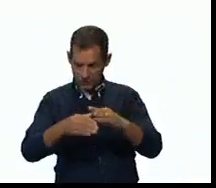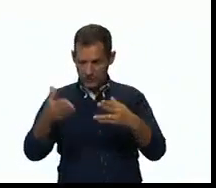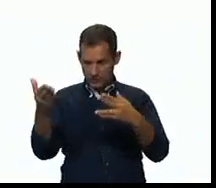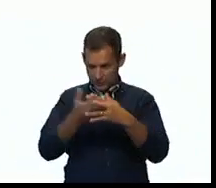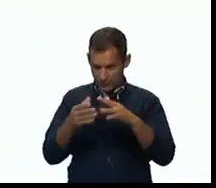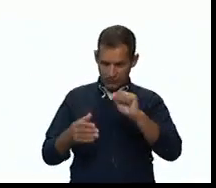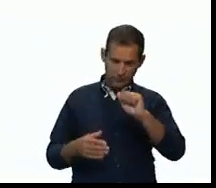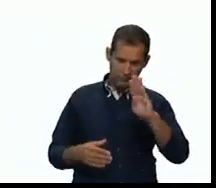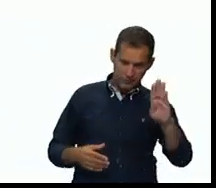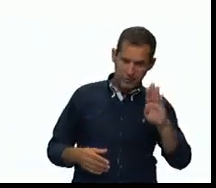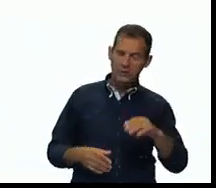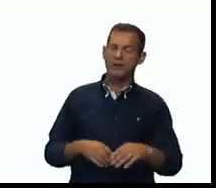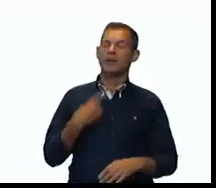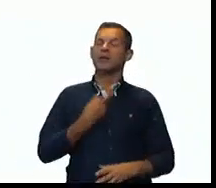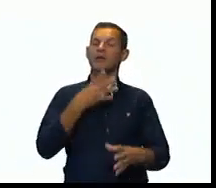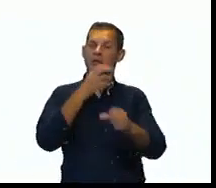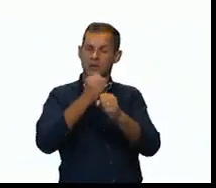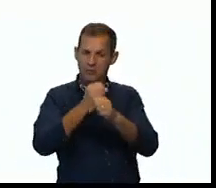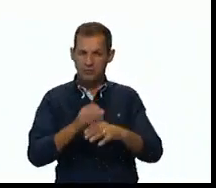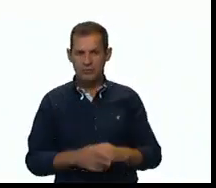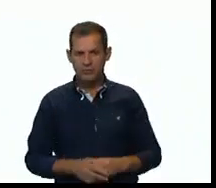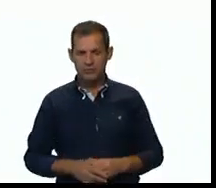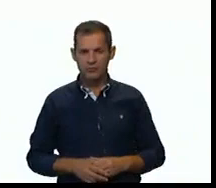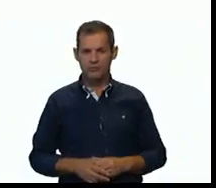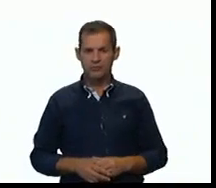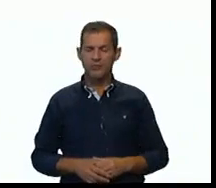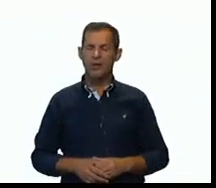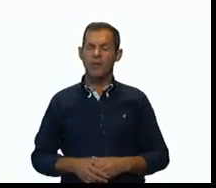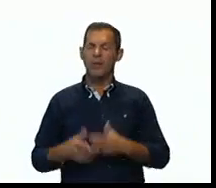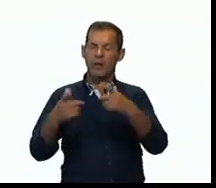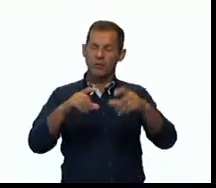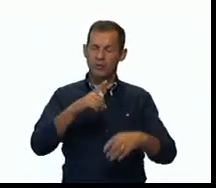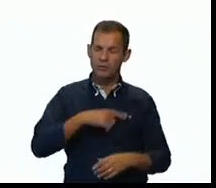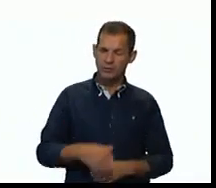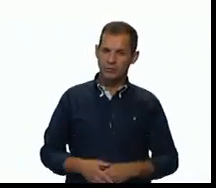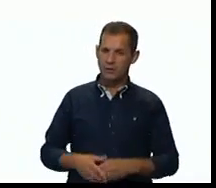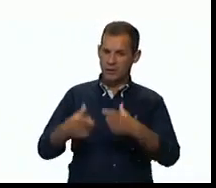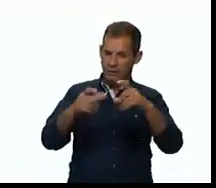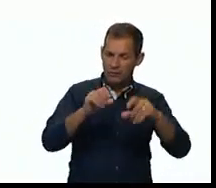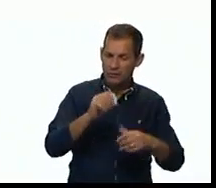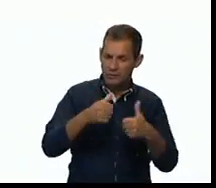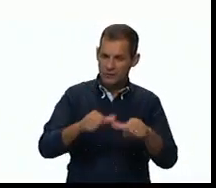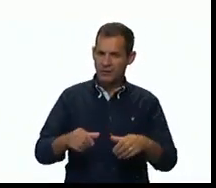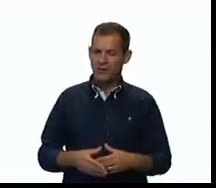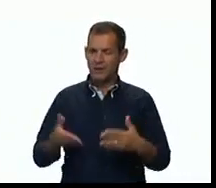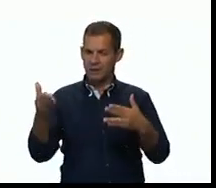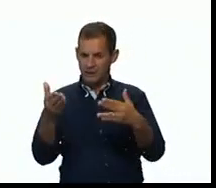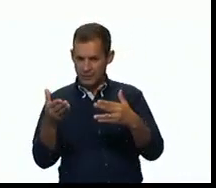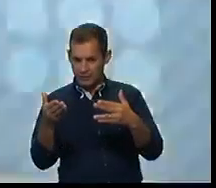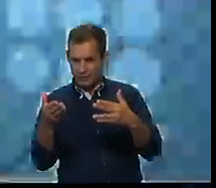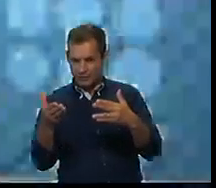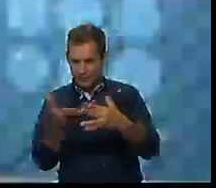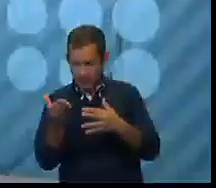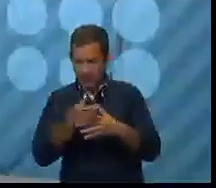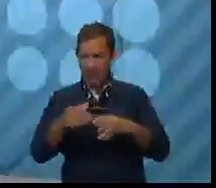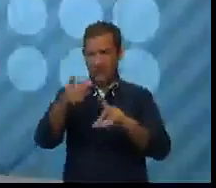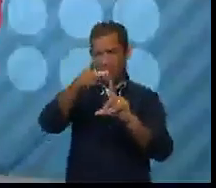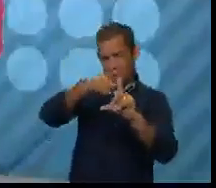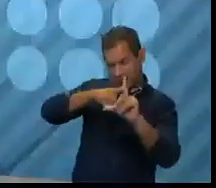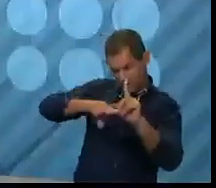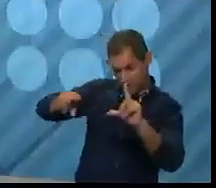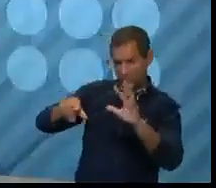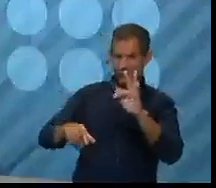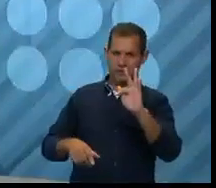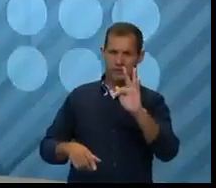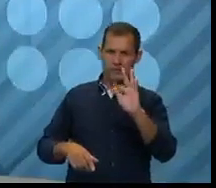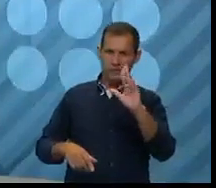intervalo A a B. É assim que a gente calcula a área quando eu tenho uma região que está entre curvas. É dessa forma, a função que